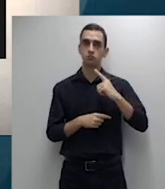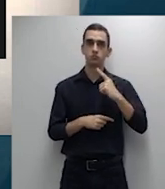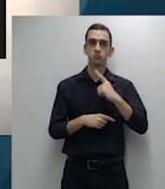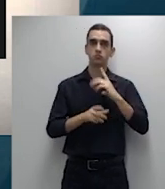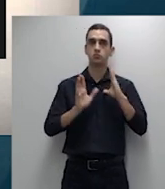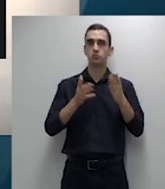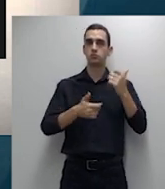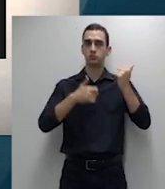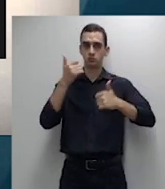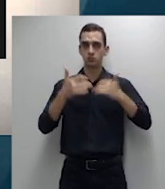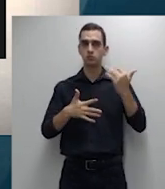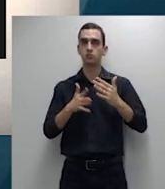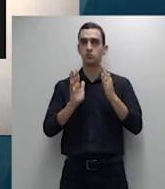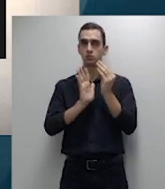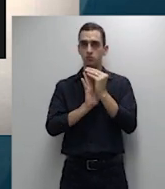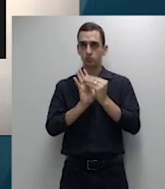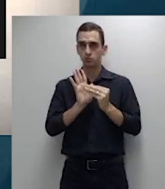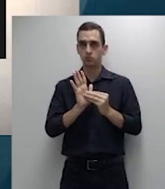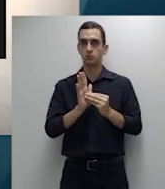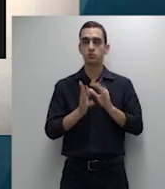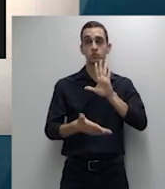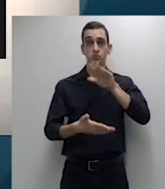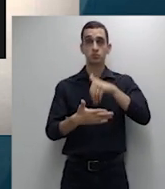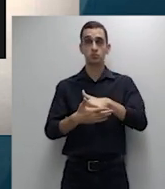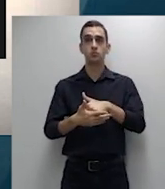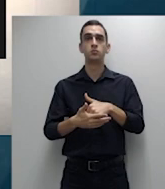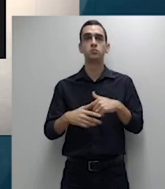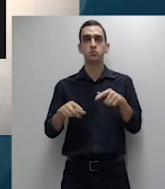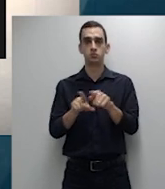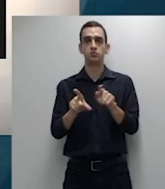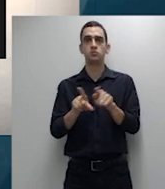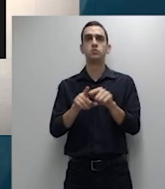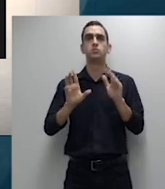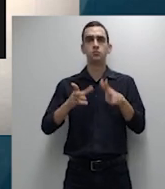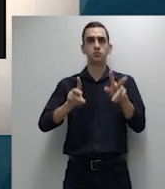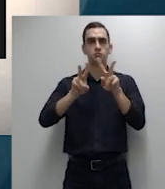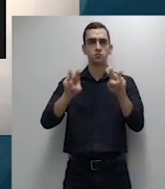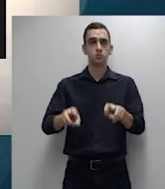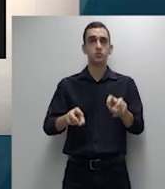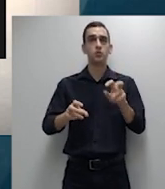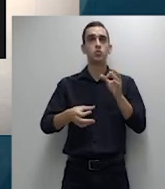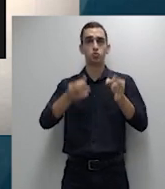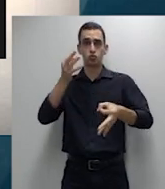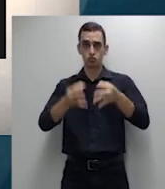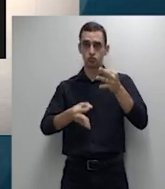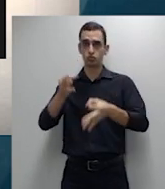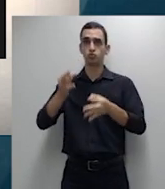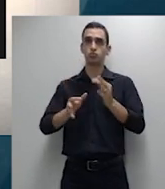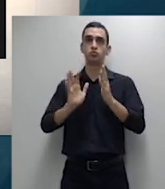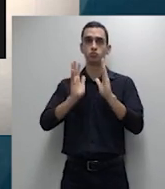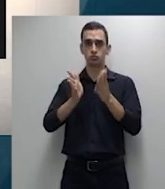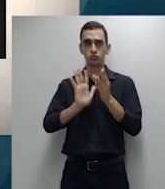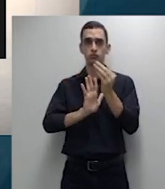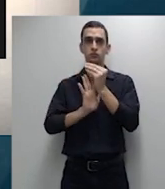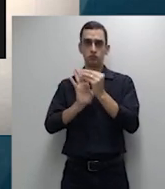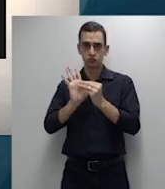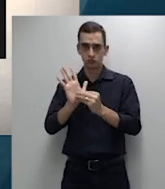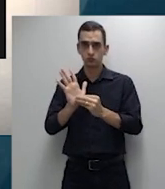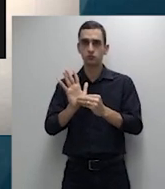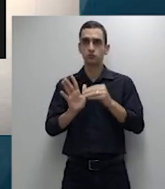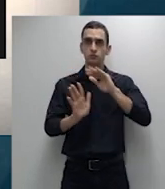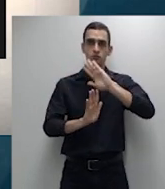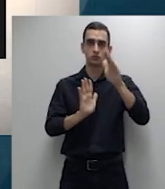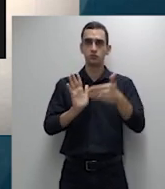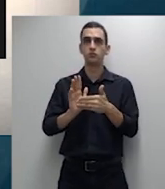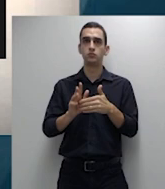pode Condutores dizem já jogamos em setembro 2011 e fazem uma interpretação autêntica do